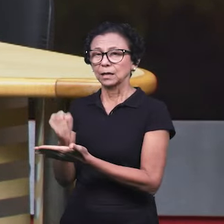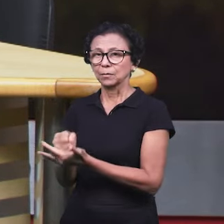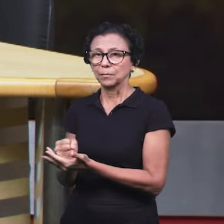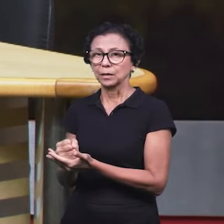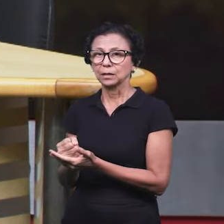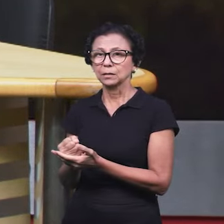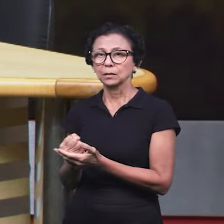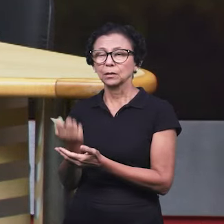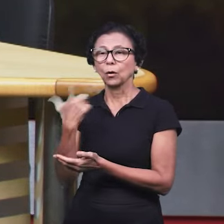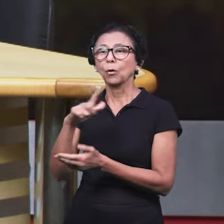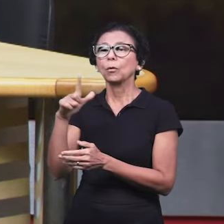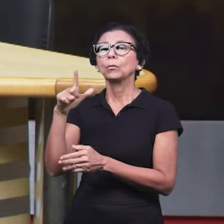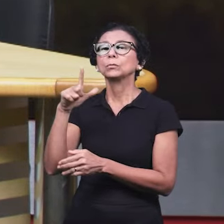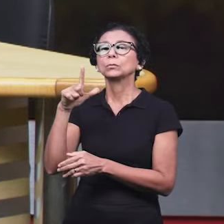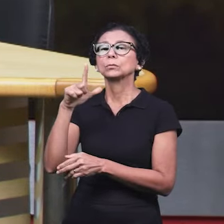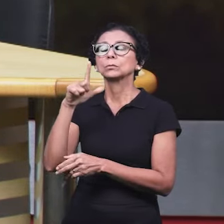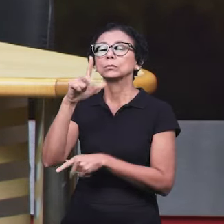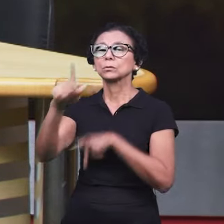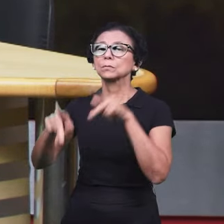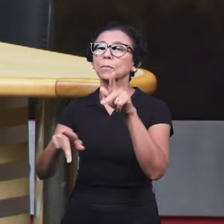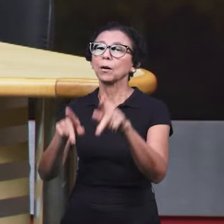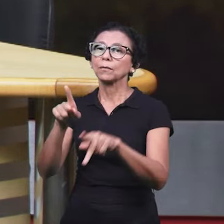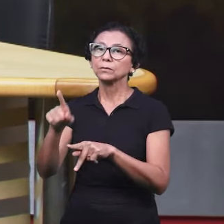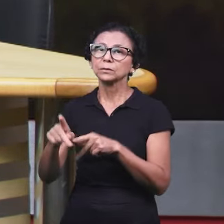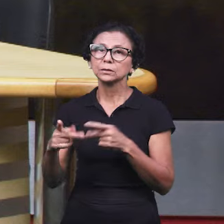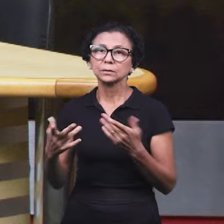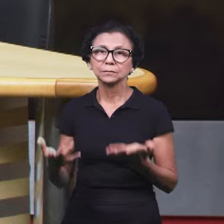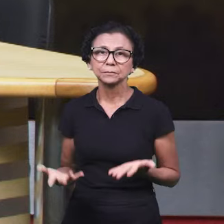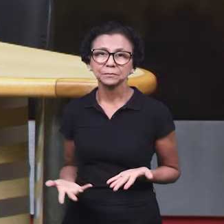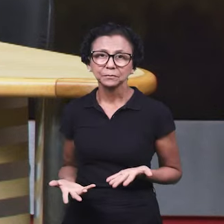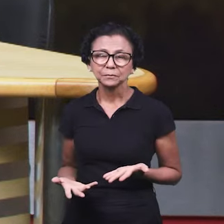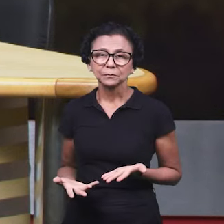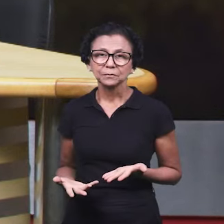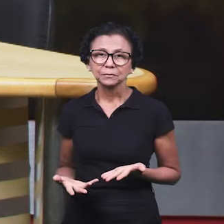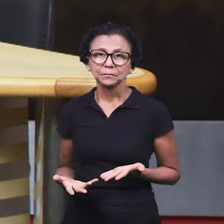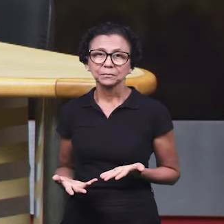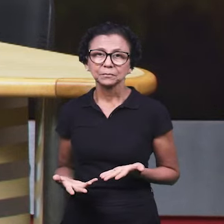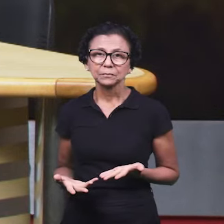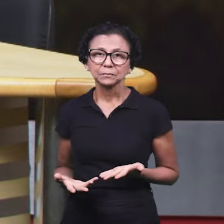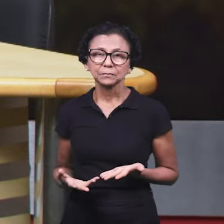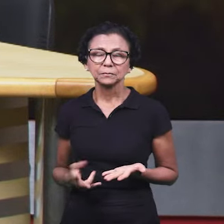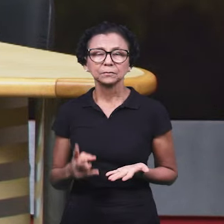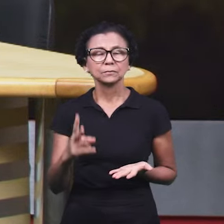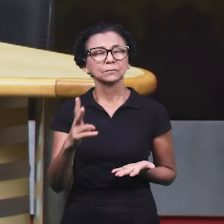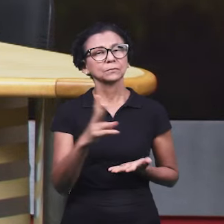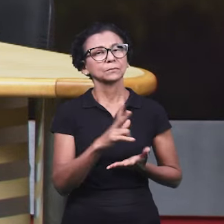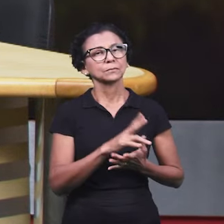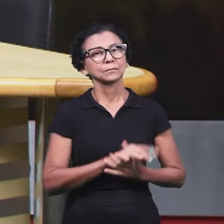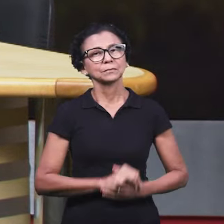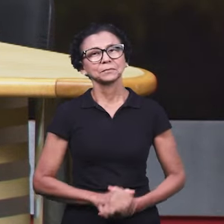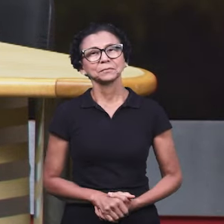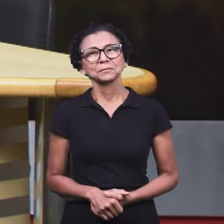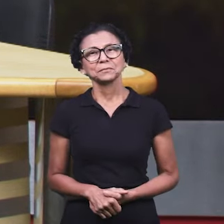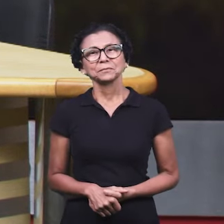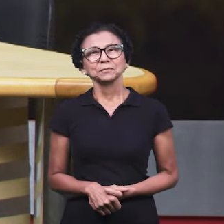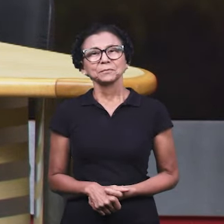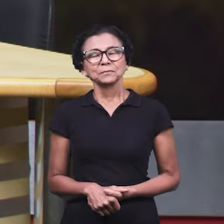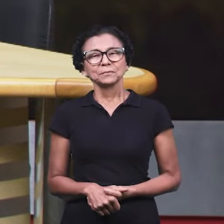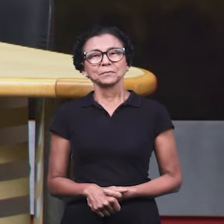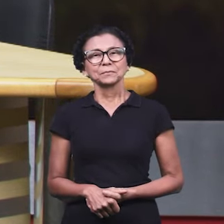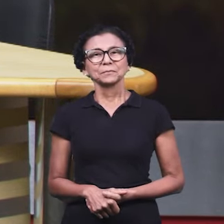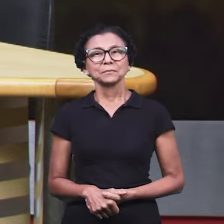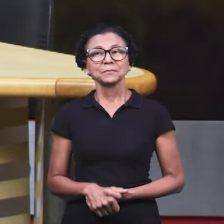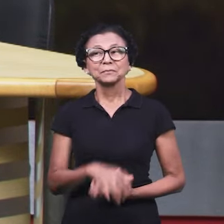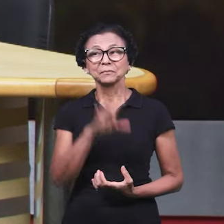incluídos nessa bênção eh que e que vem sido preservada e é impressionante como